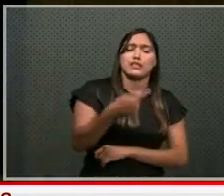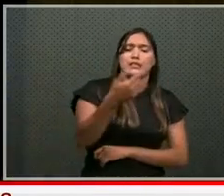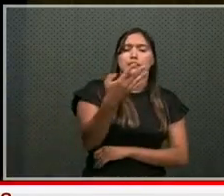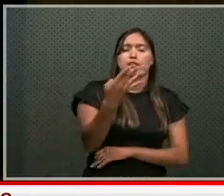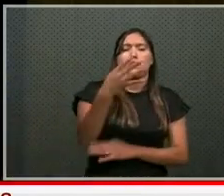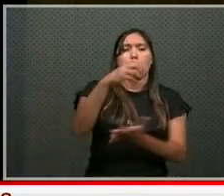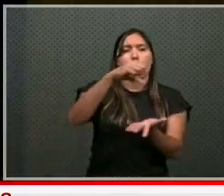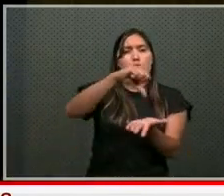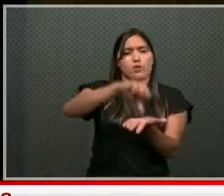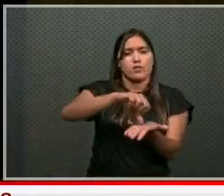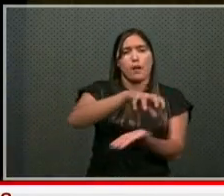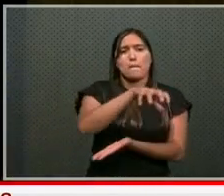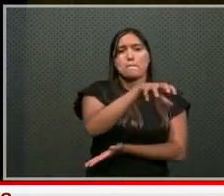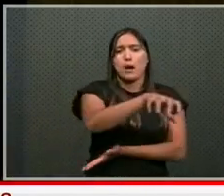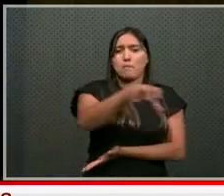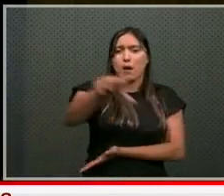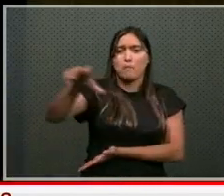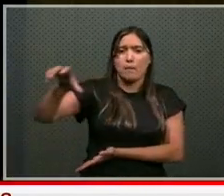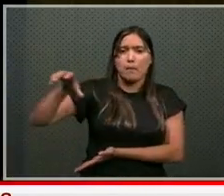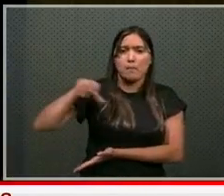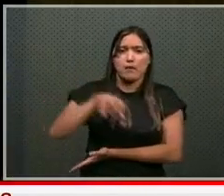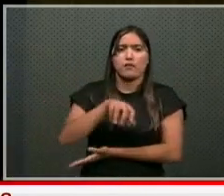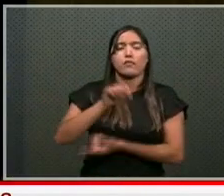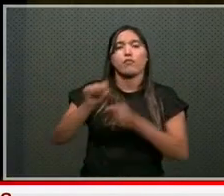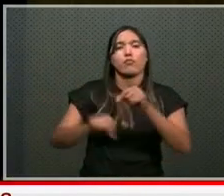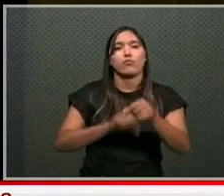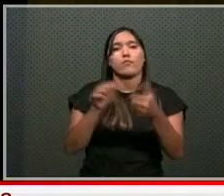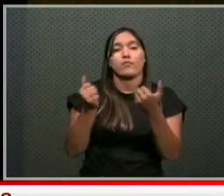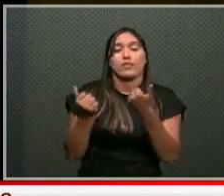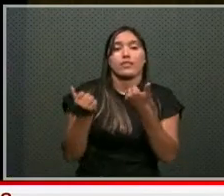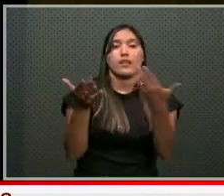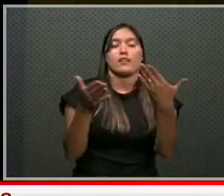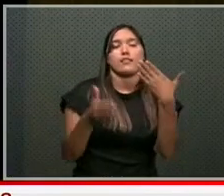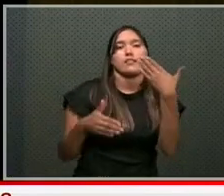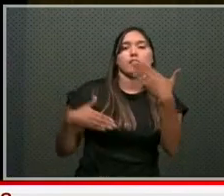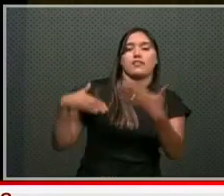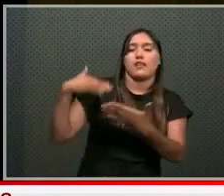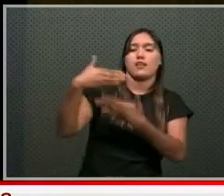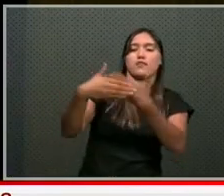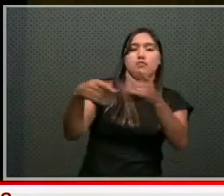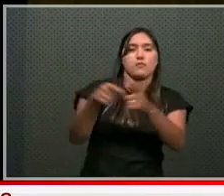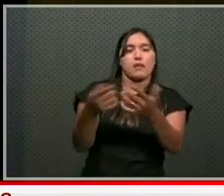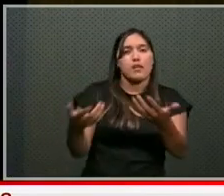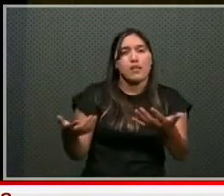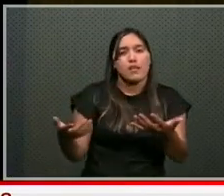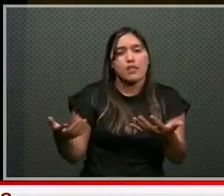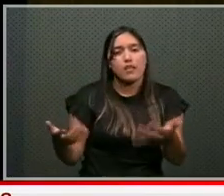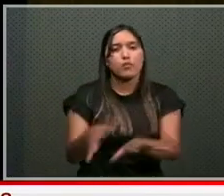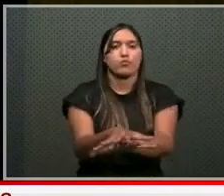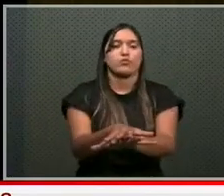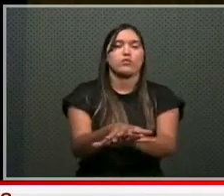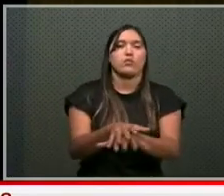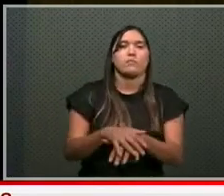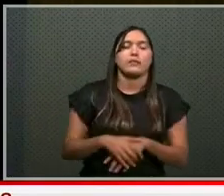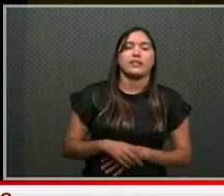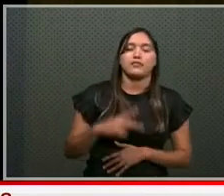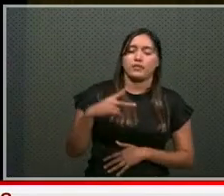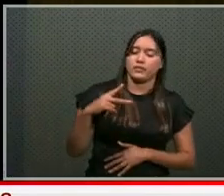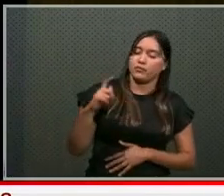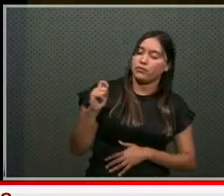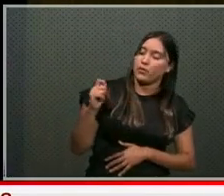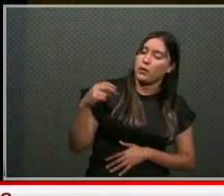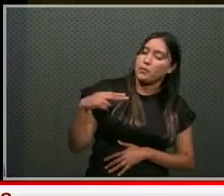unidades espalhadas no estado levar esse desenvolvimento em inclusão aos pronafianos do Estado do